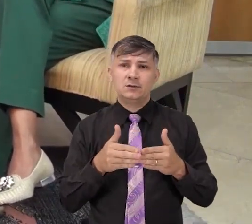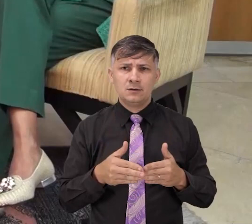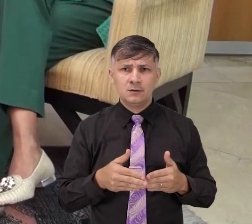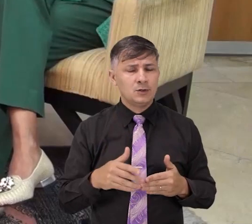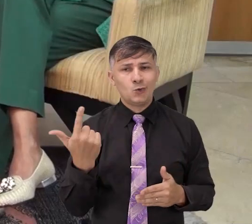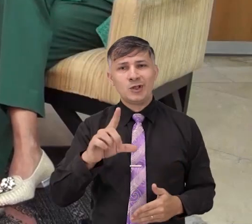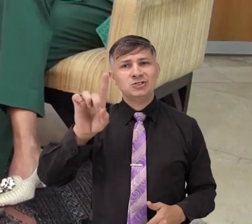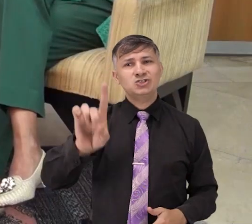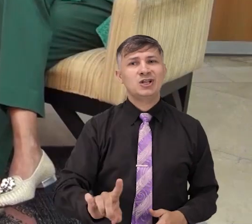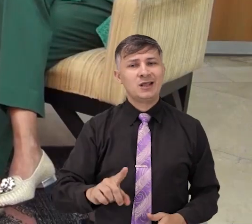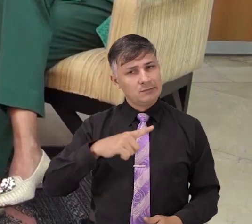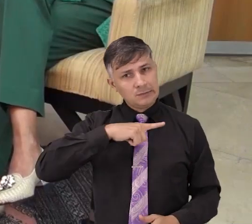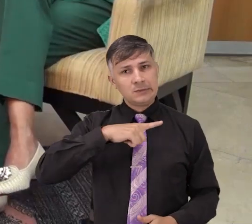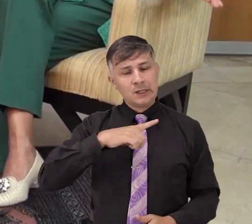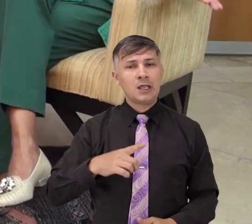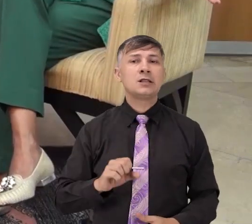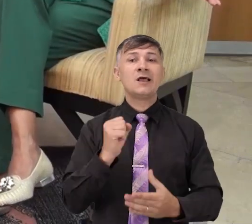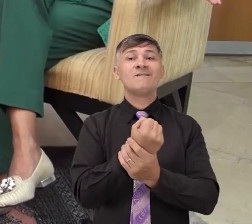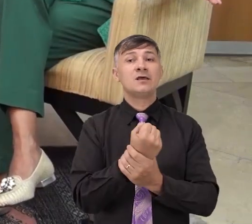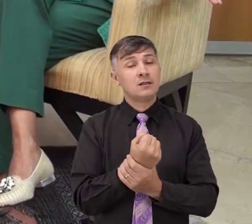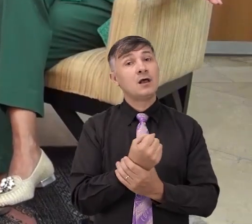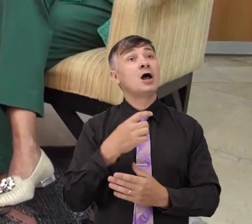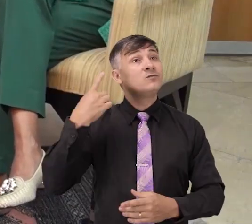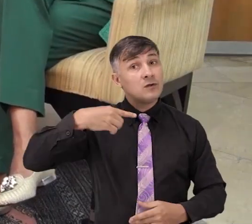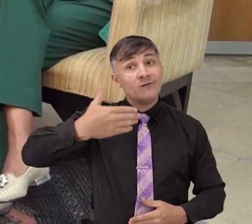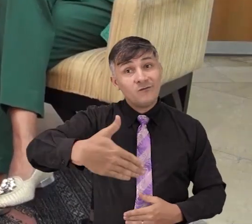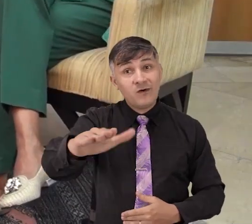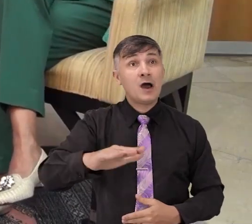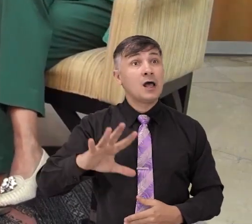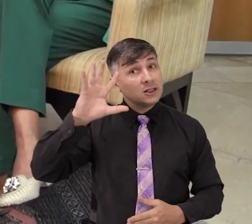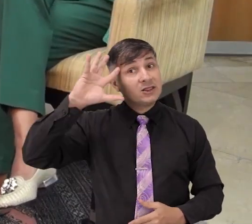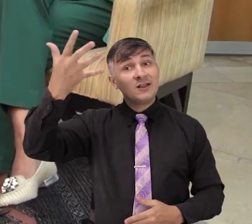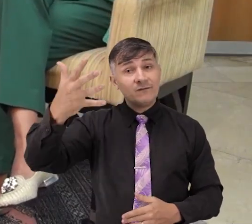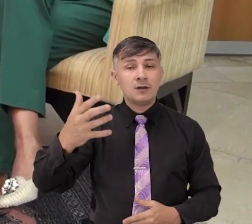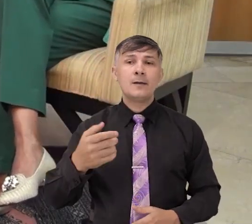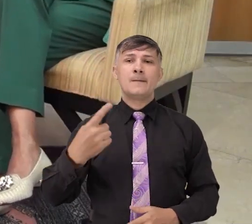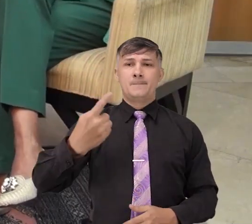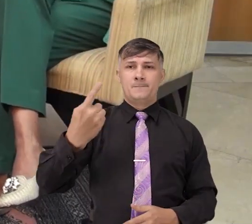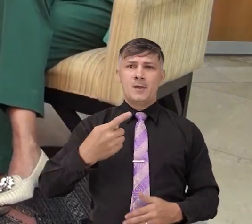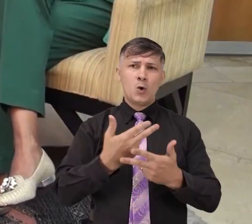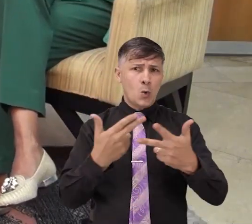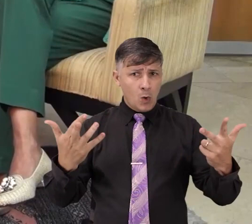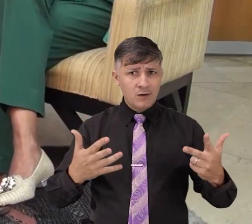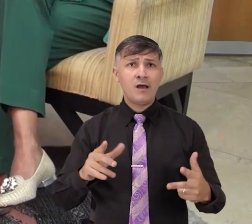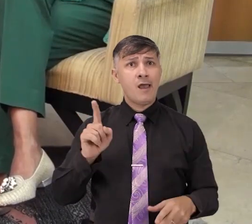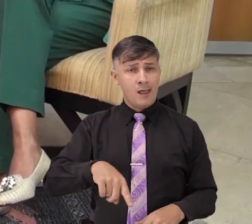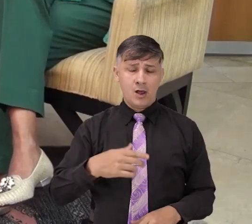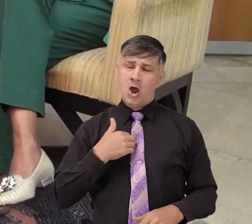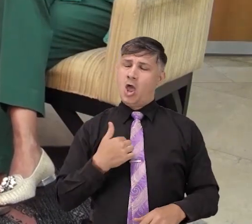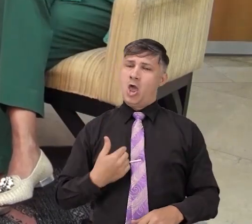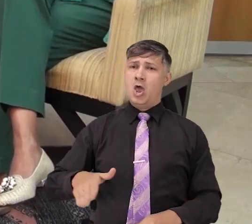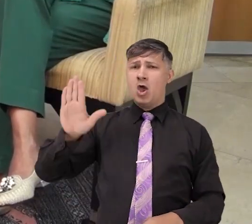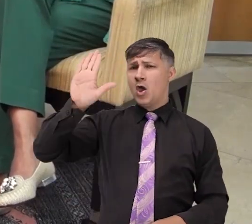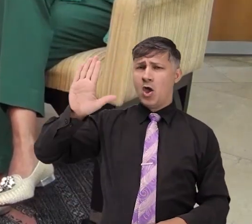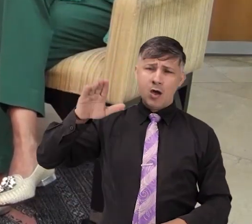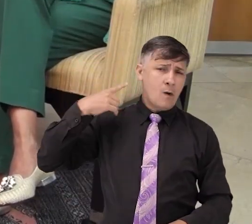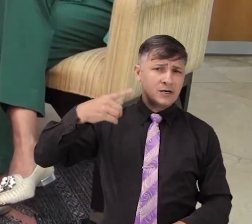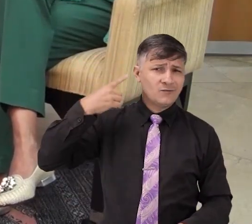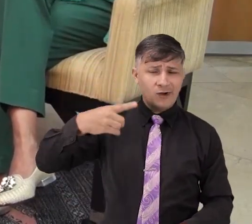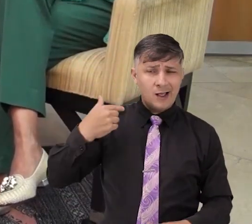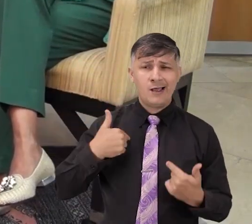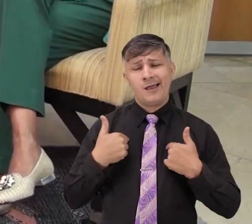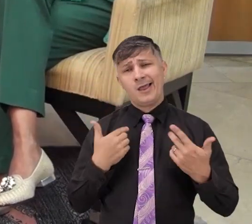a ter defesa. Entendeu? Aí o advogado vai lá defender. Aí a primeira coisa que se faz é associar, dizer que é seu advogado. O cara só falta